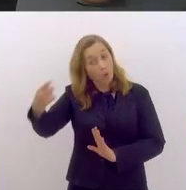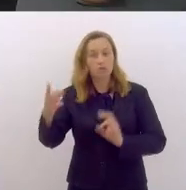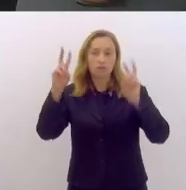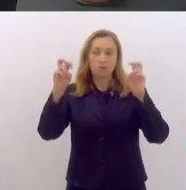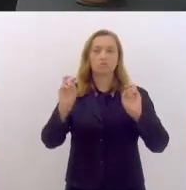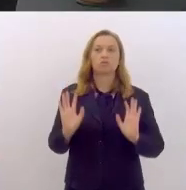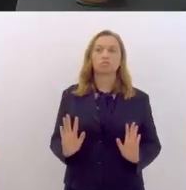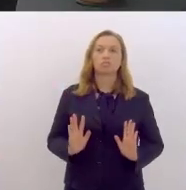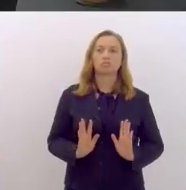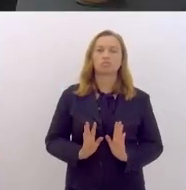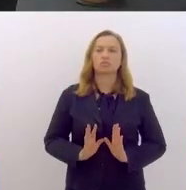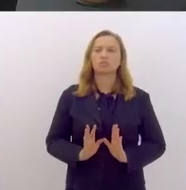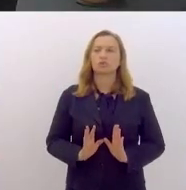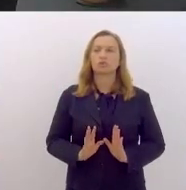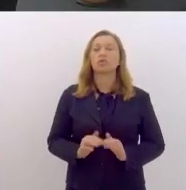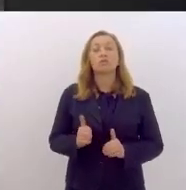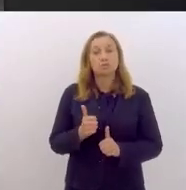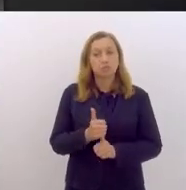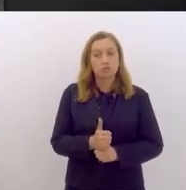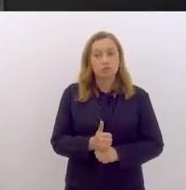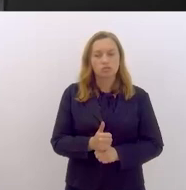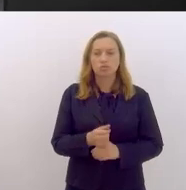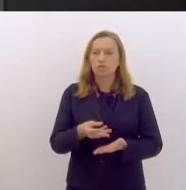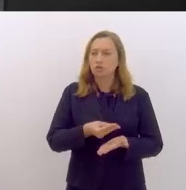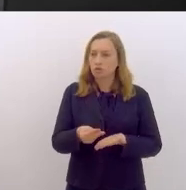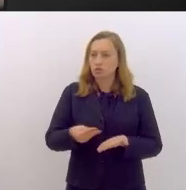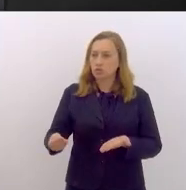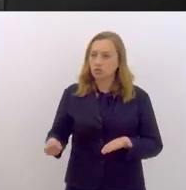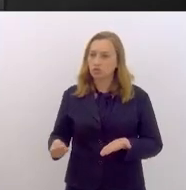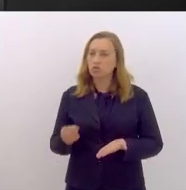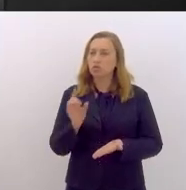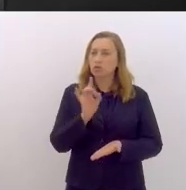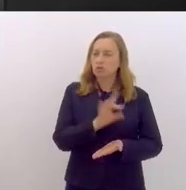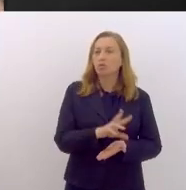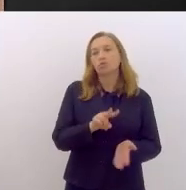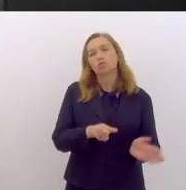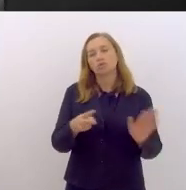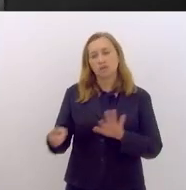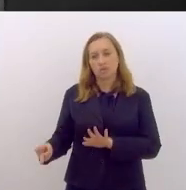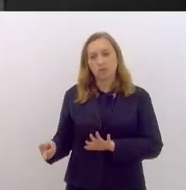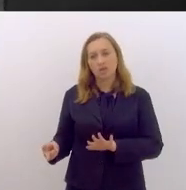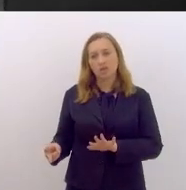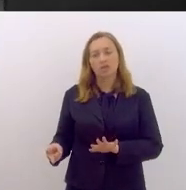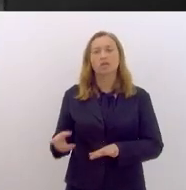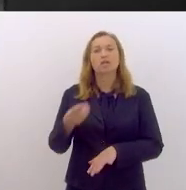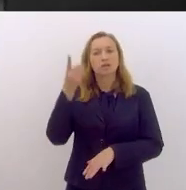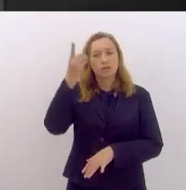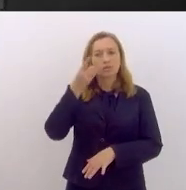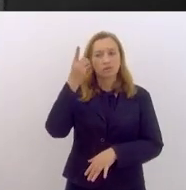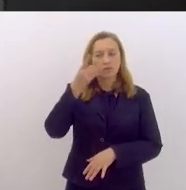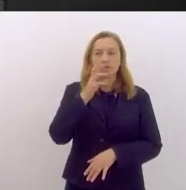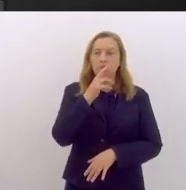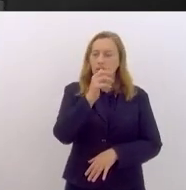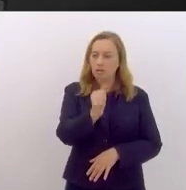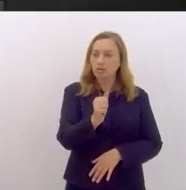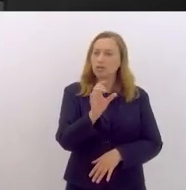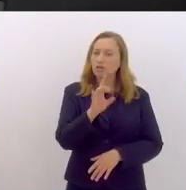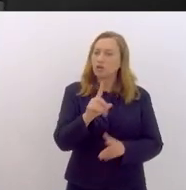sei. Do substitutivo que foi distribuído na última semana, Rodrigo, nós vamos mudar só